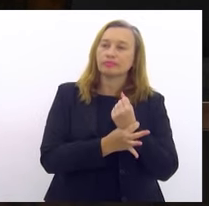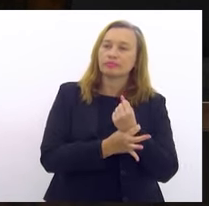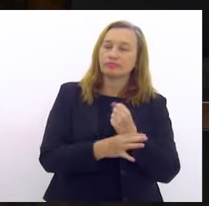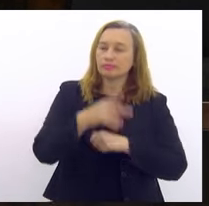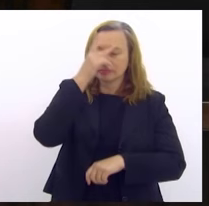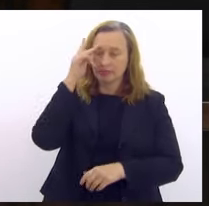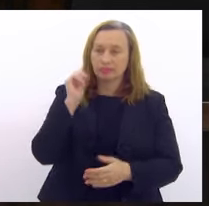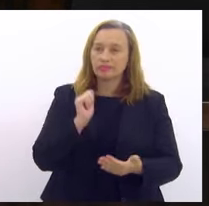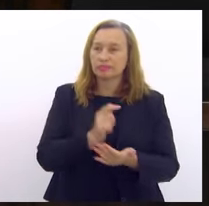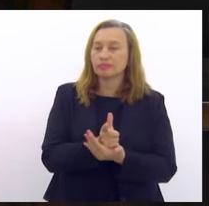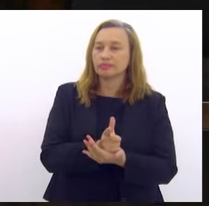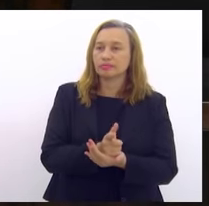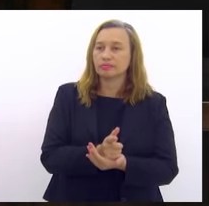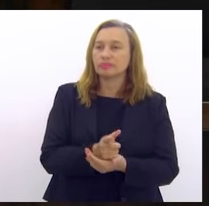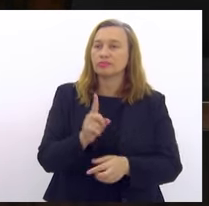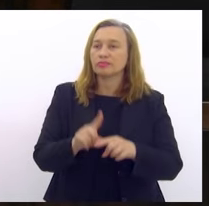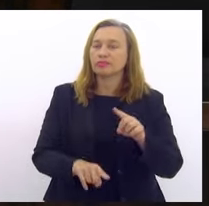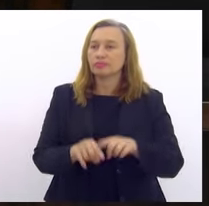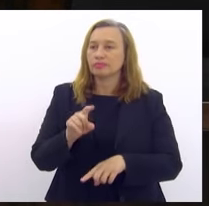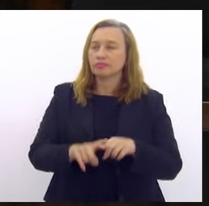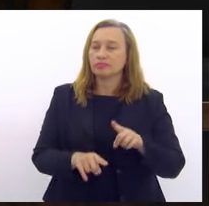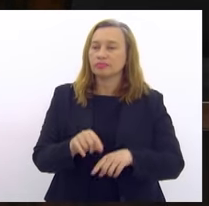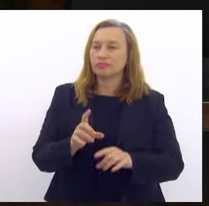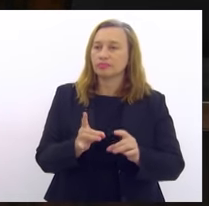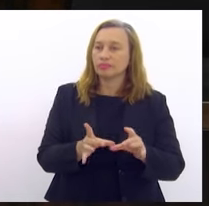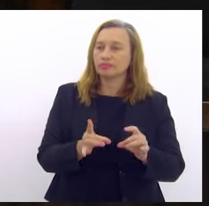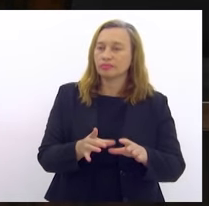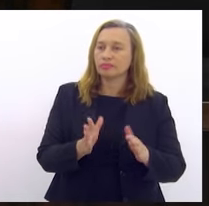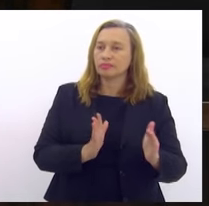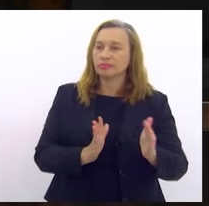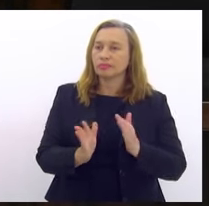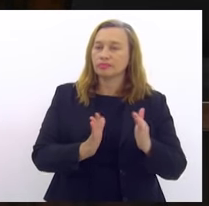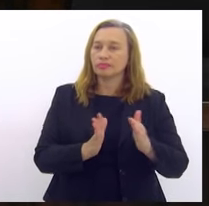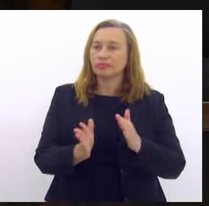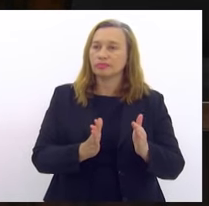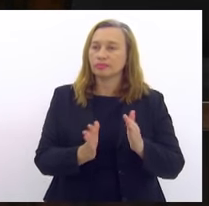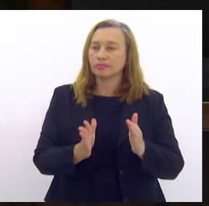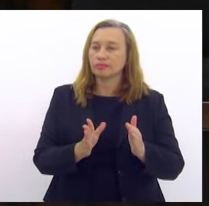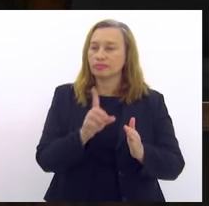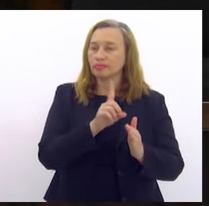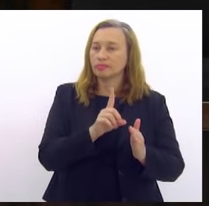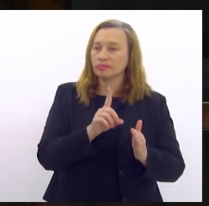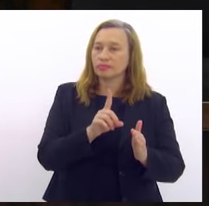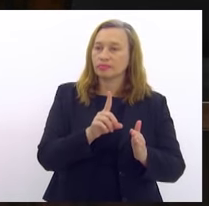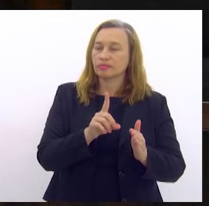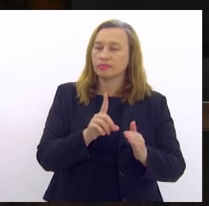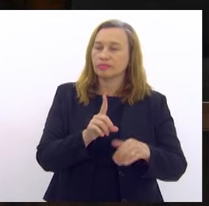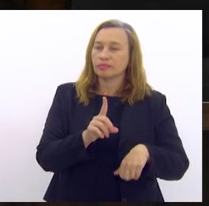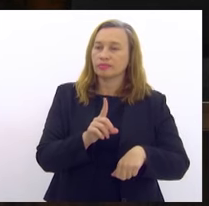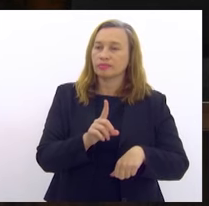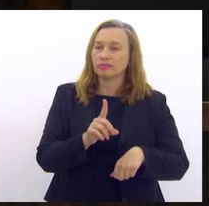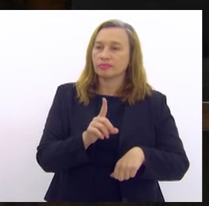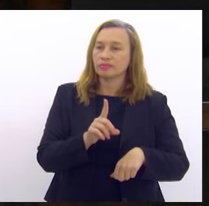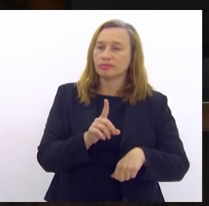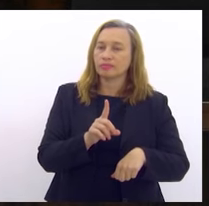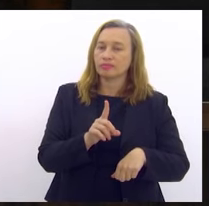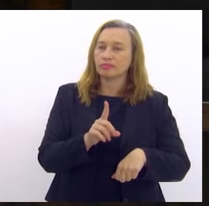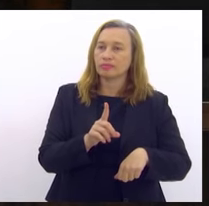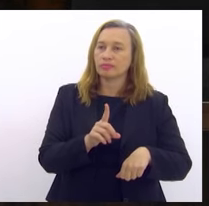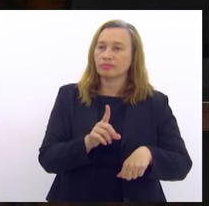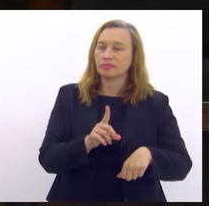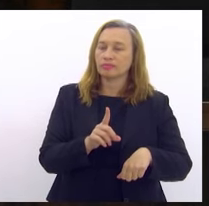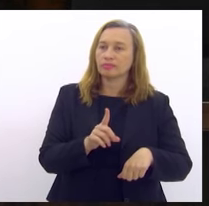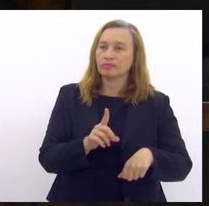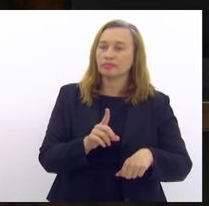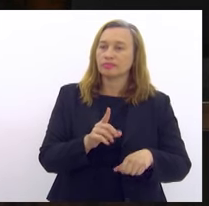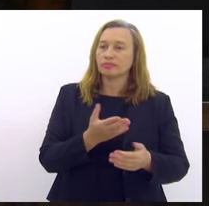que constatar a existência de produto exposto à venda com prazo de validade vencido o direito de receber gratuitamente outro